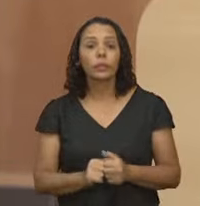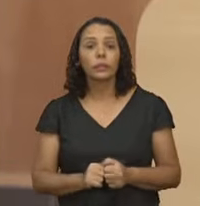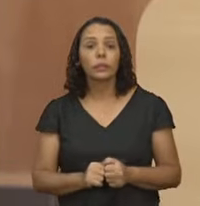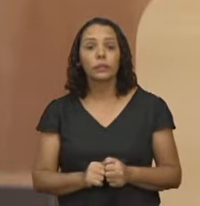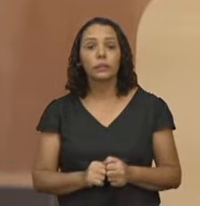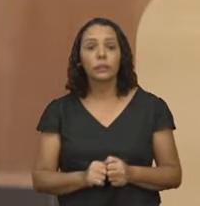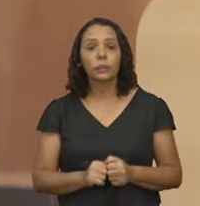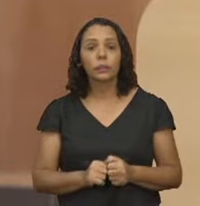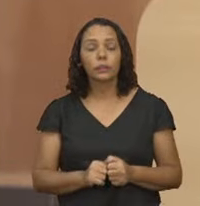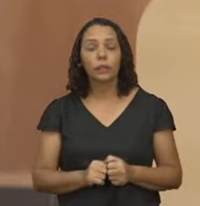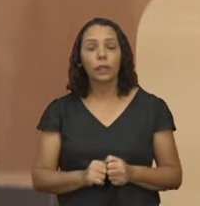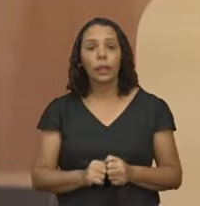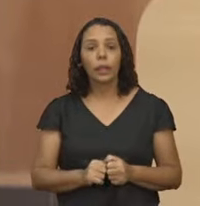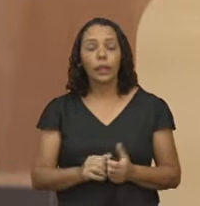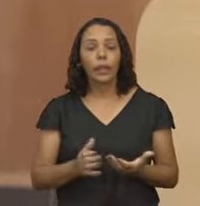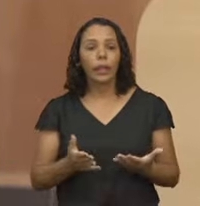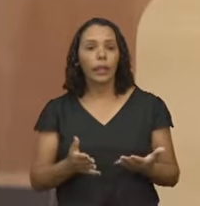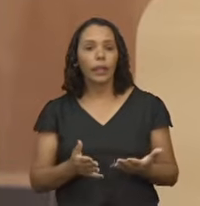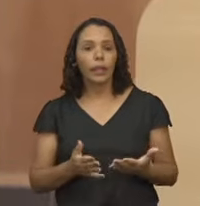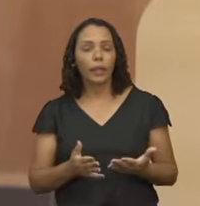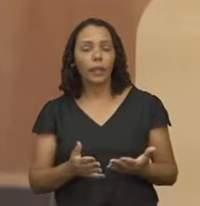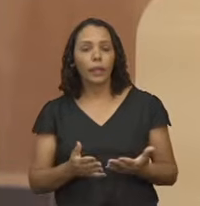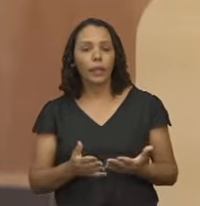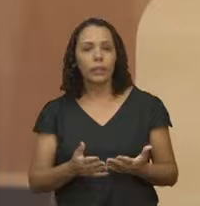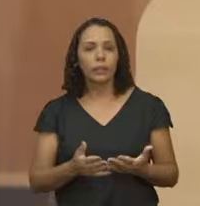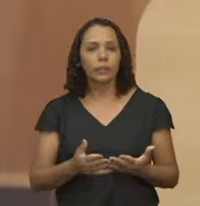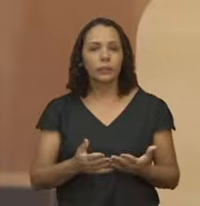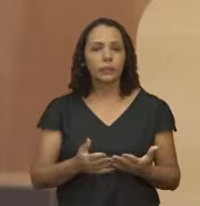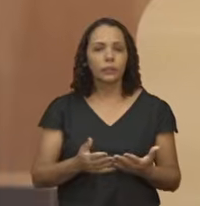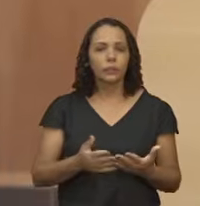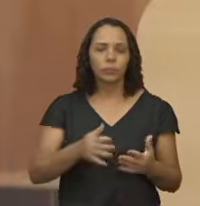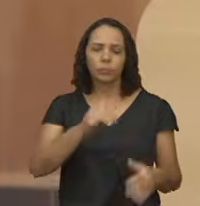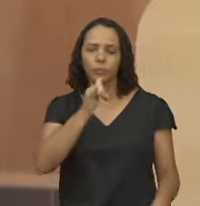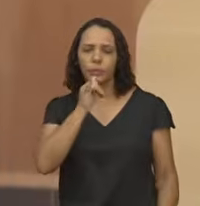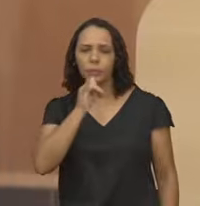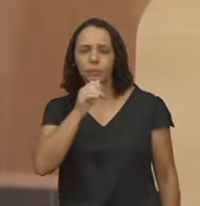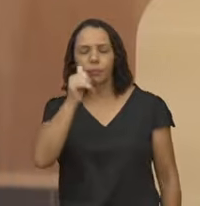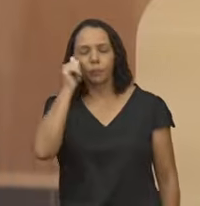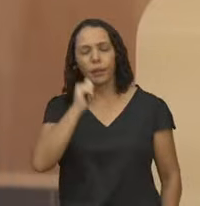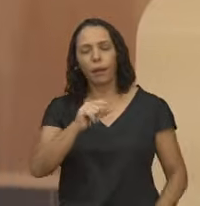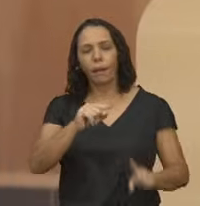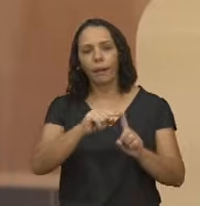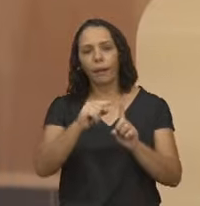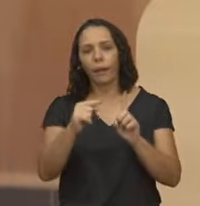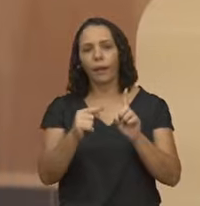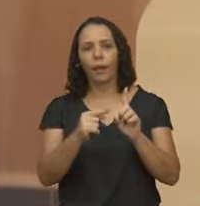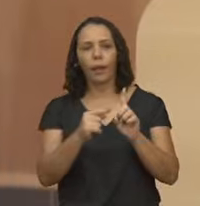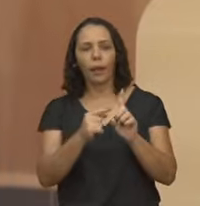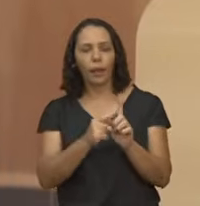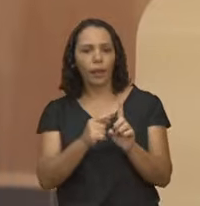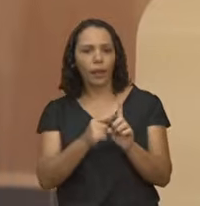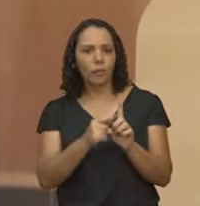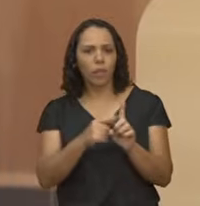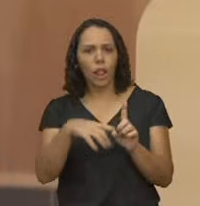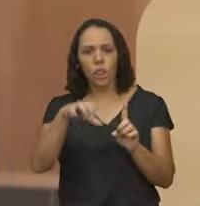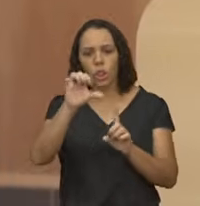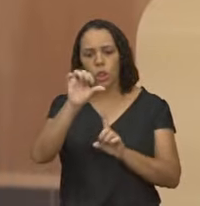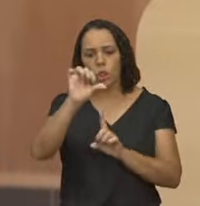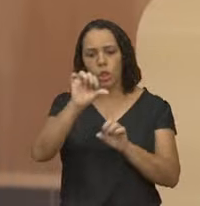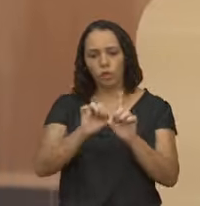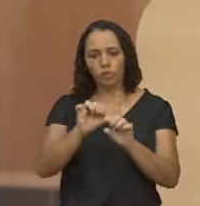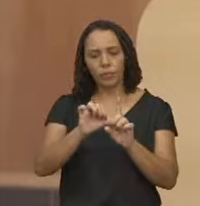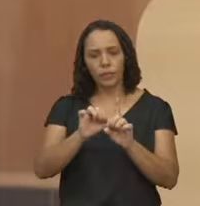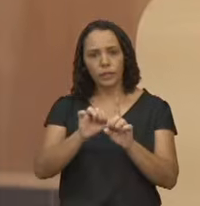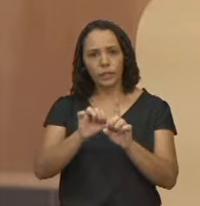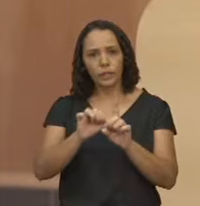exemplo, com 9 meses. Numa consulta de pré-natal comum, que ela chega no médico num dia normal e o coraçãozinho do